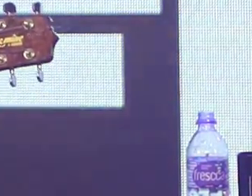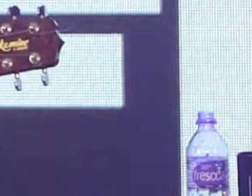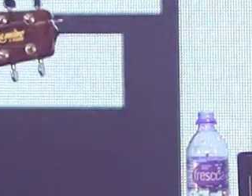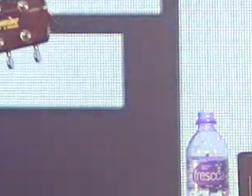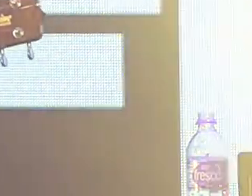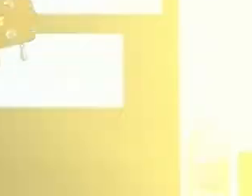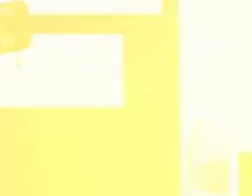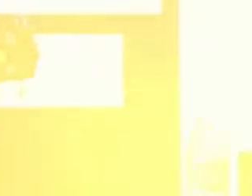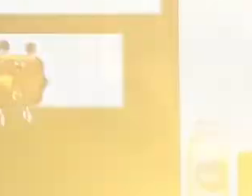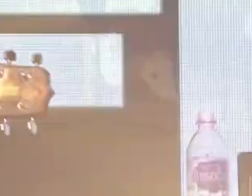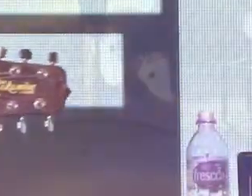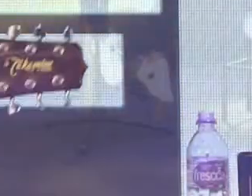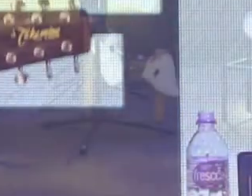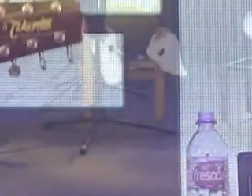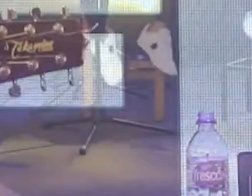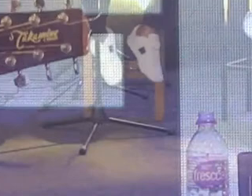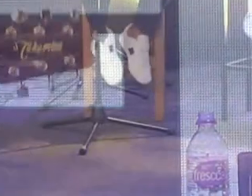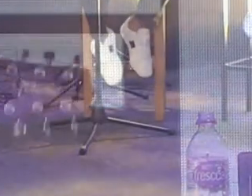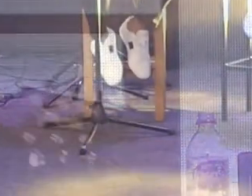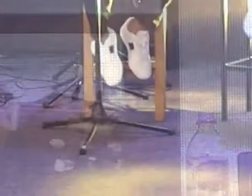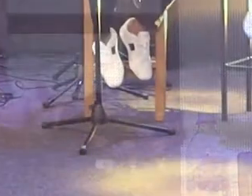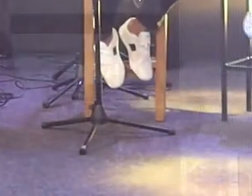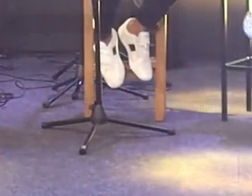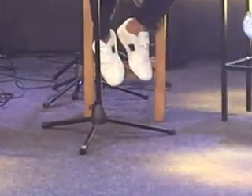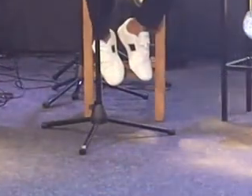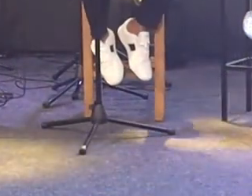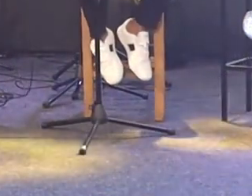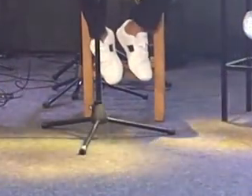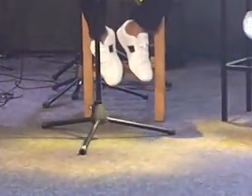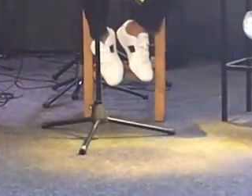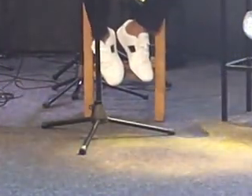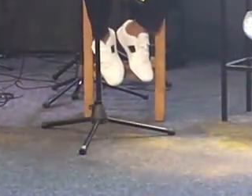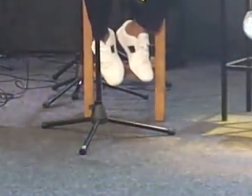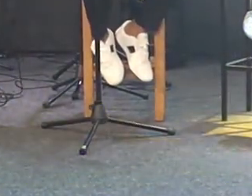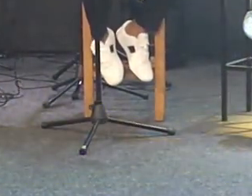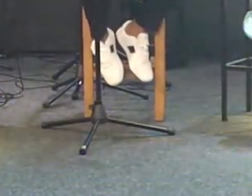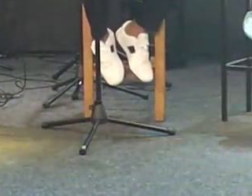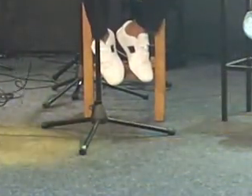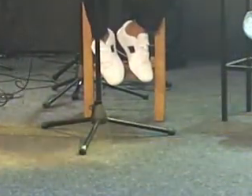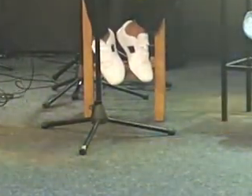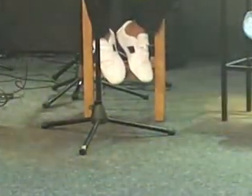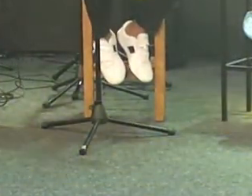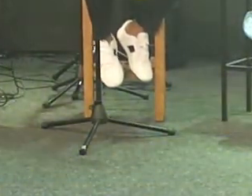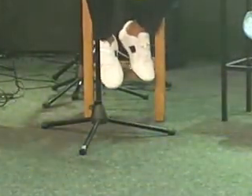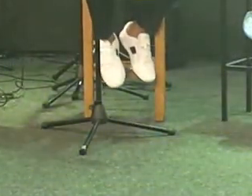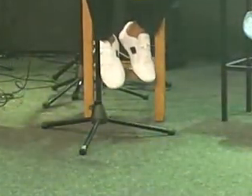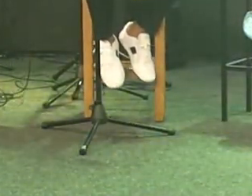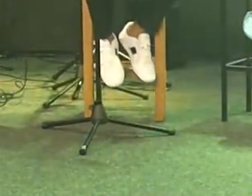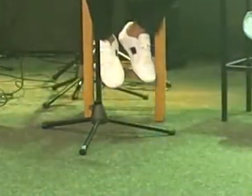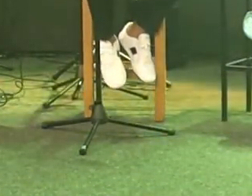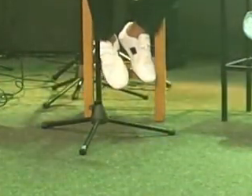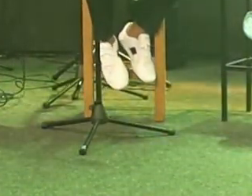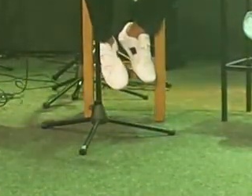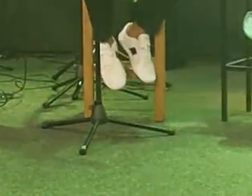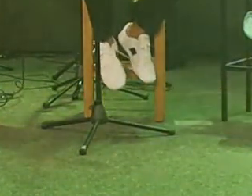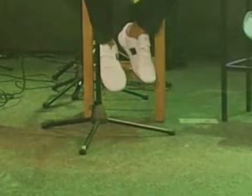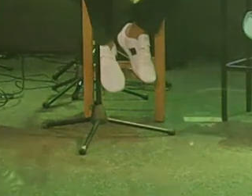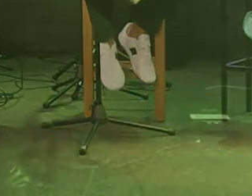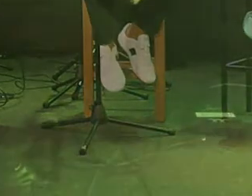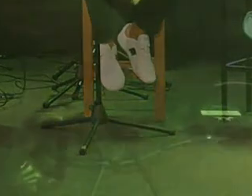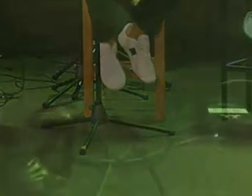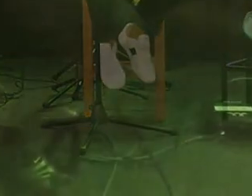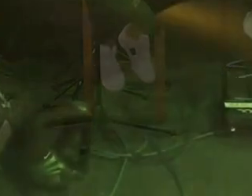inteira. Canta aí, quero ver. Pare de uma vez com essa brincadeira.